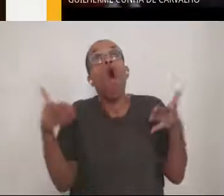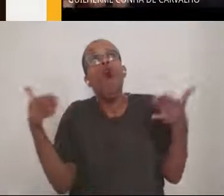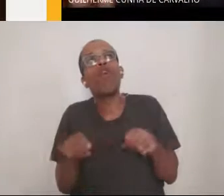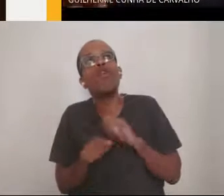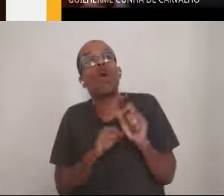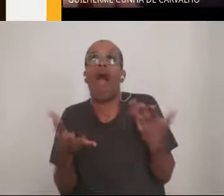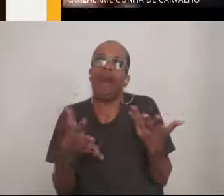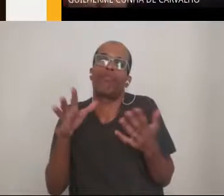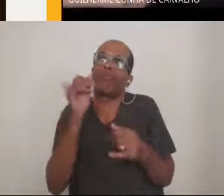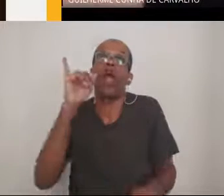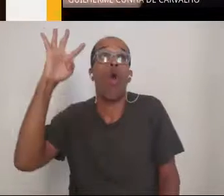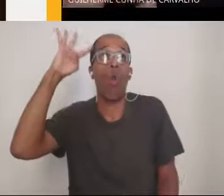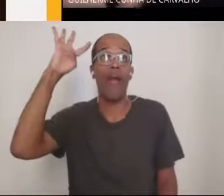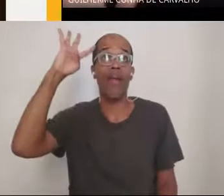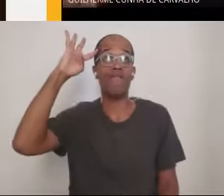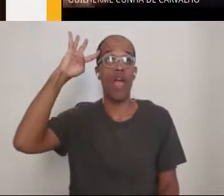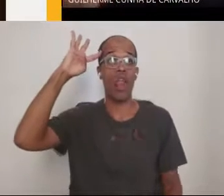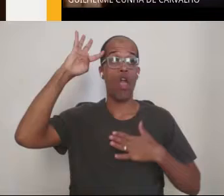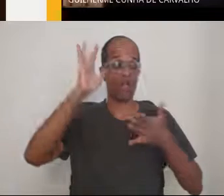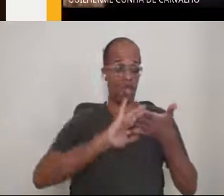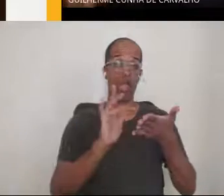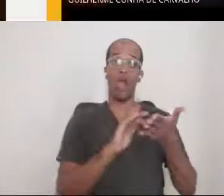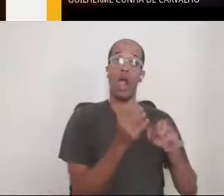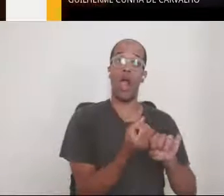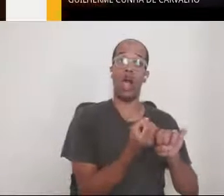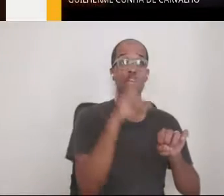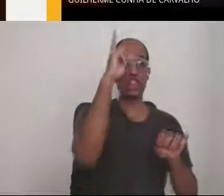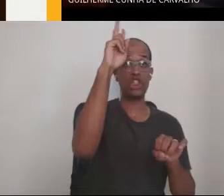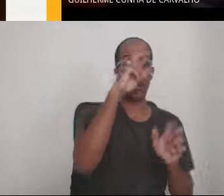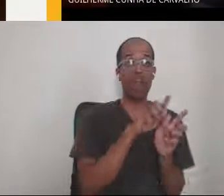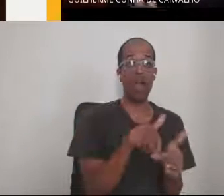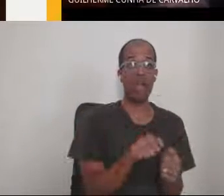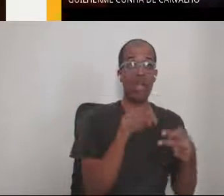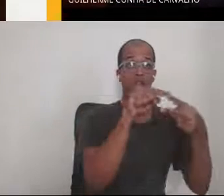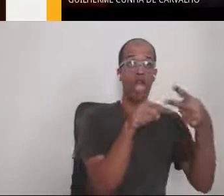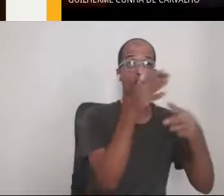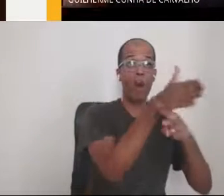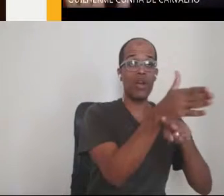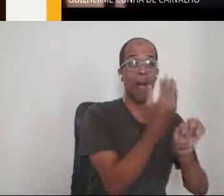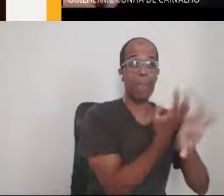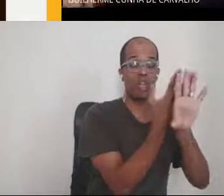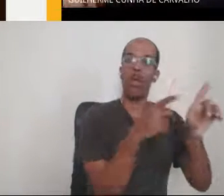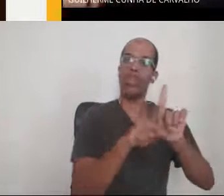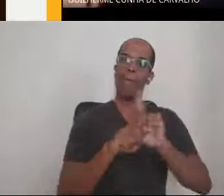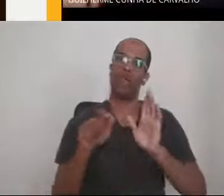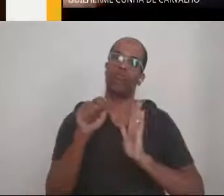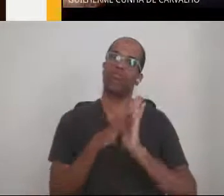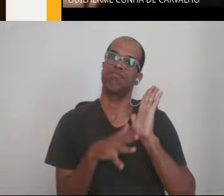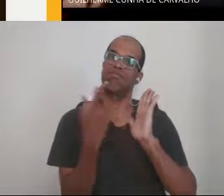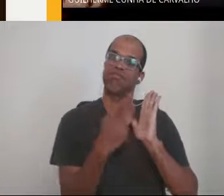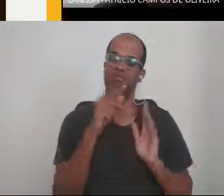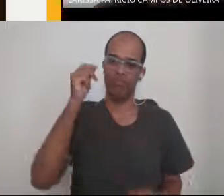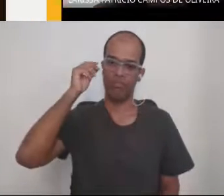que quarta-feira eu vou ver tanto o Meet de História e Geografia quanto fazer as atividades deles. É isso que eu espero do meu dia,